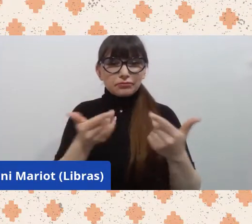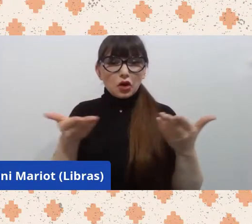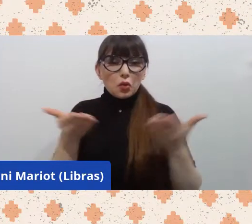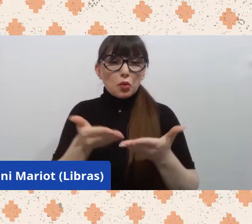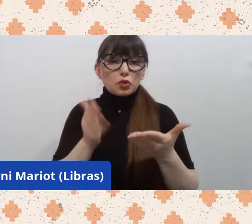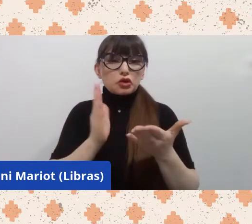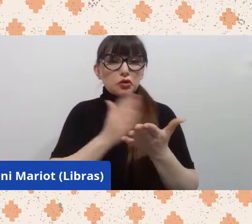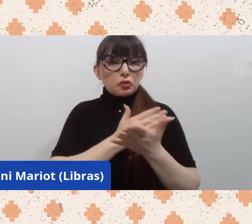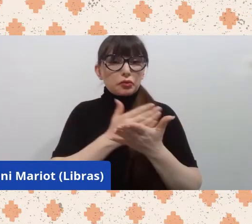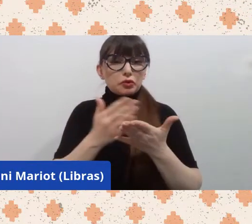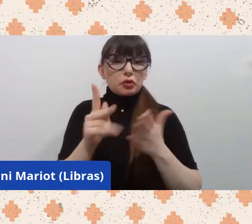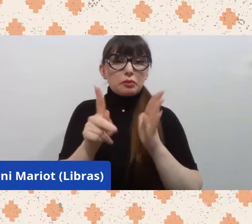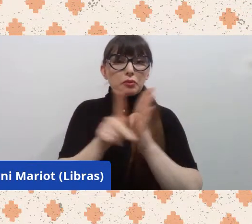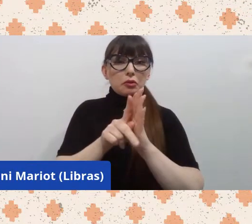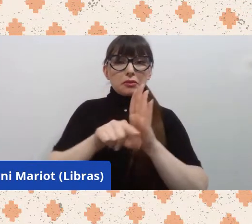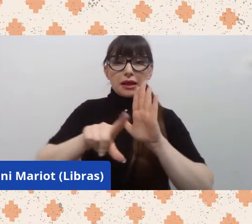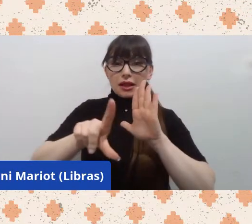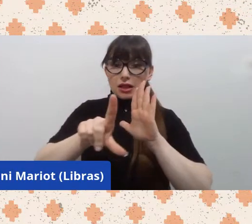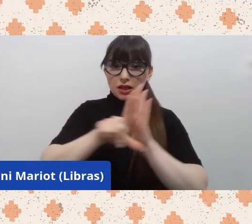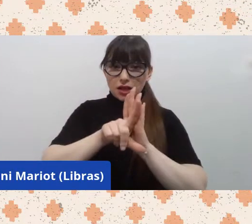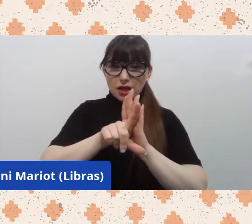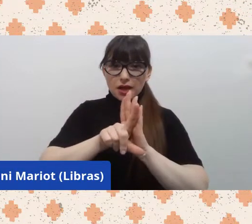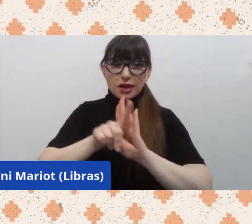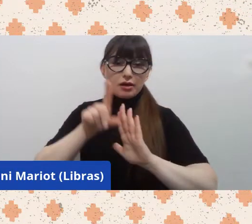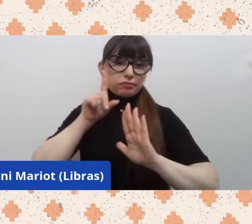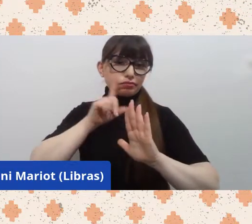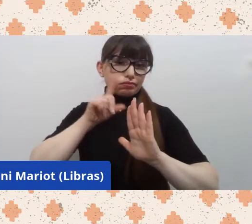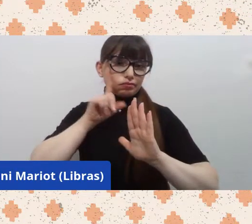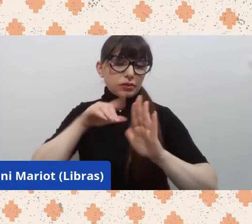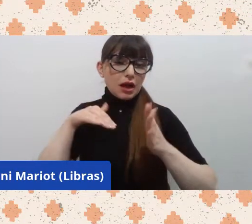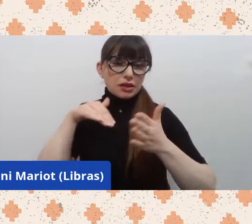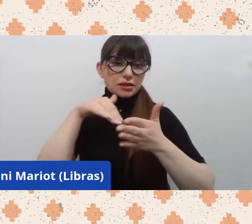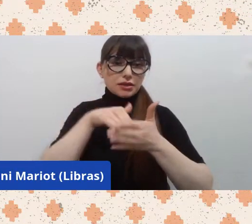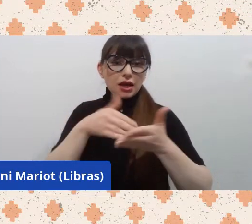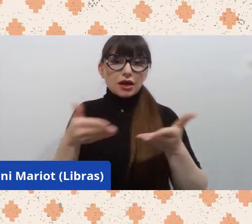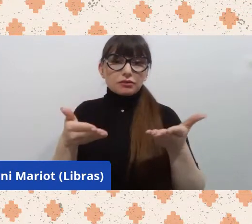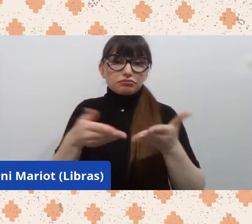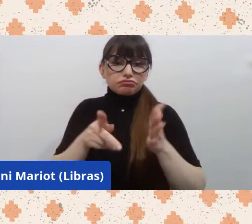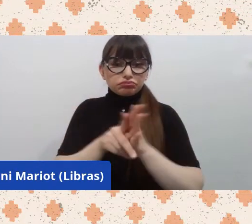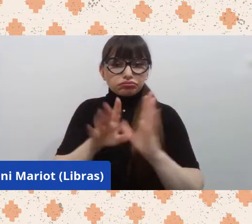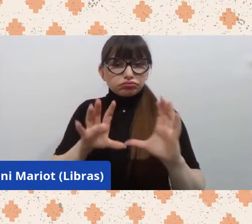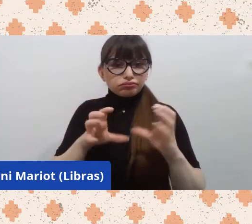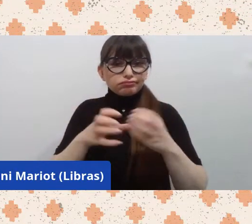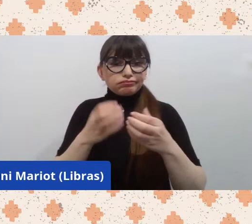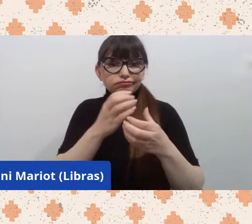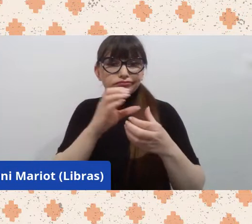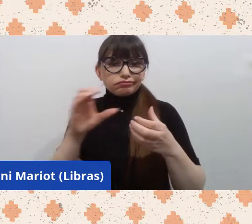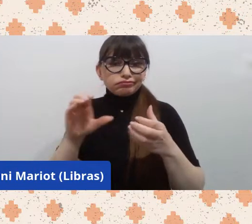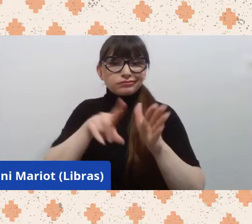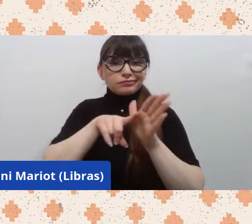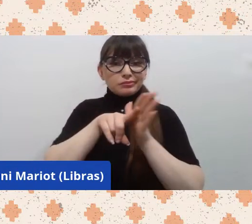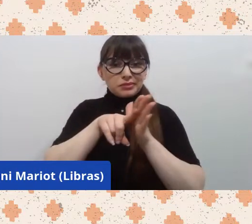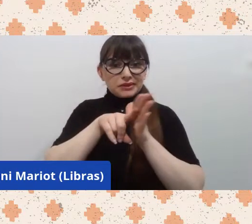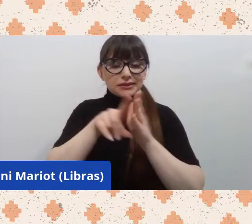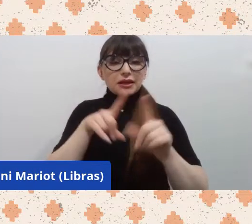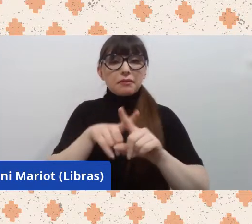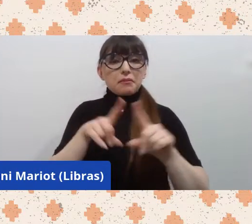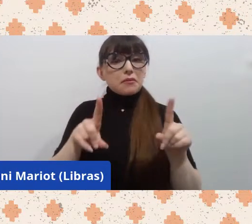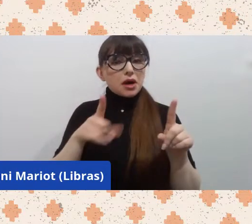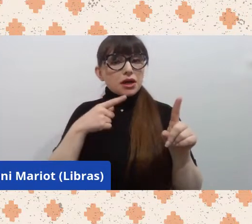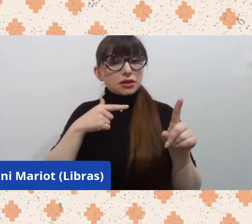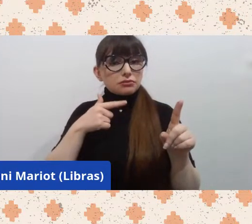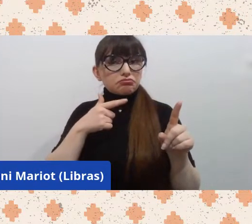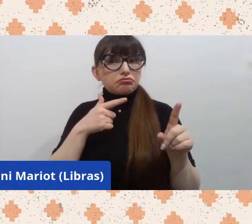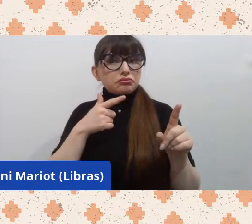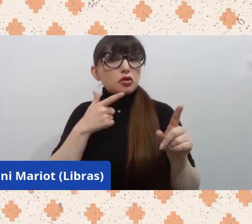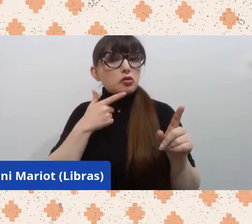as legislações americanas até chegar nas entidades científicas, mas gostei muito de uma observação que ela faz